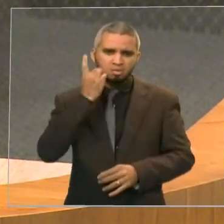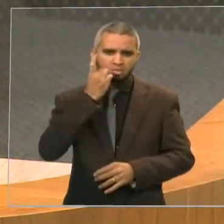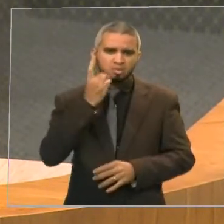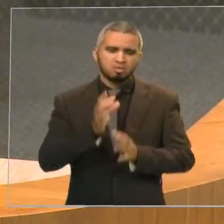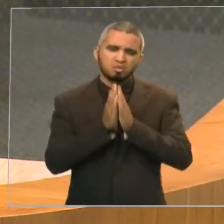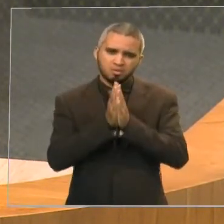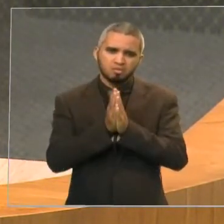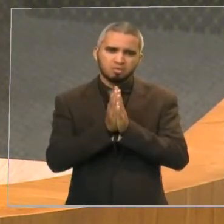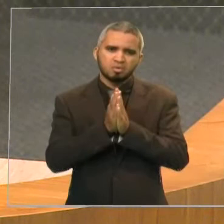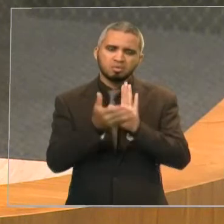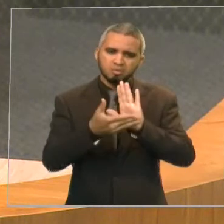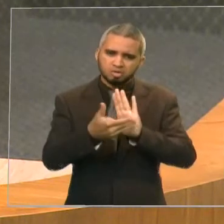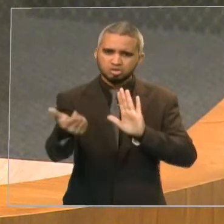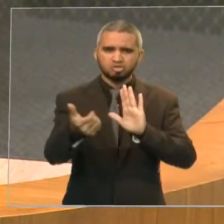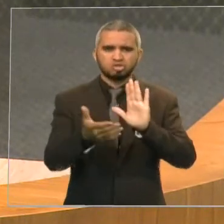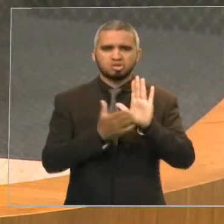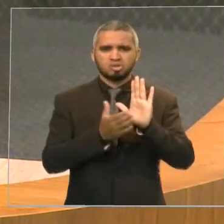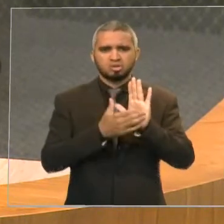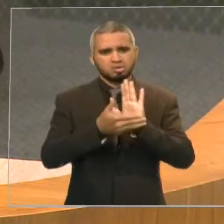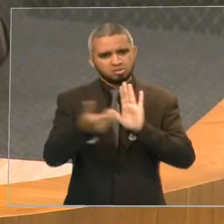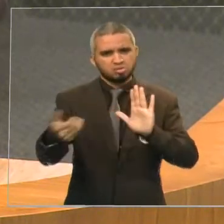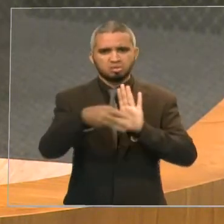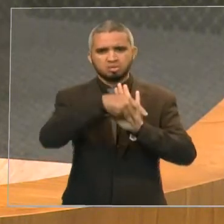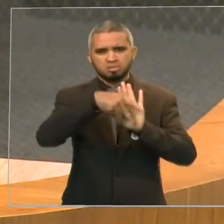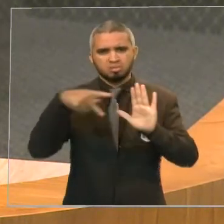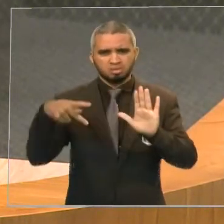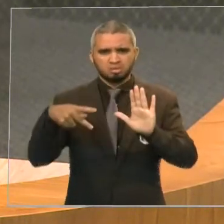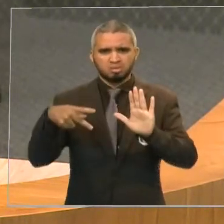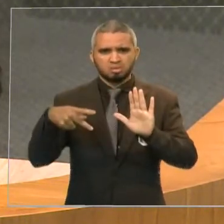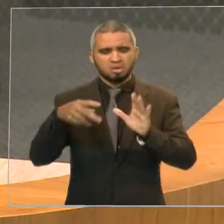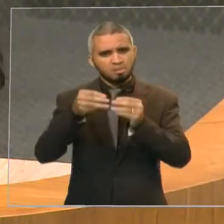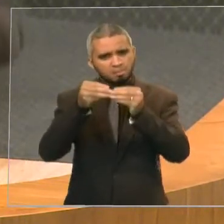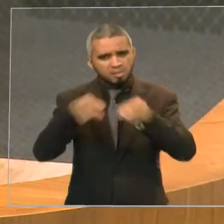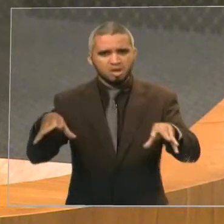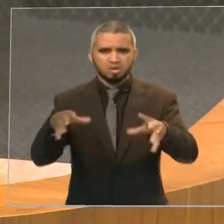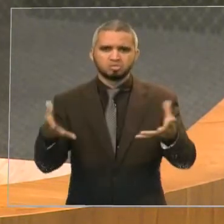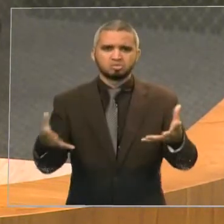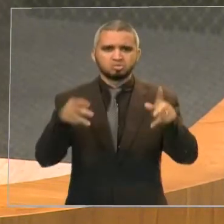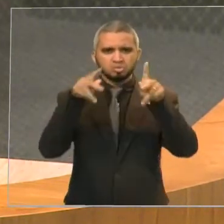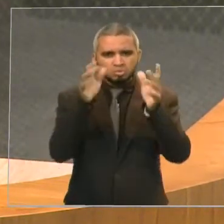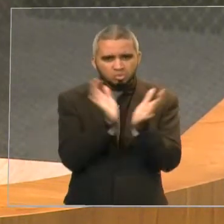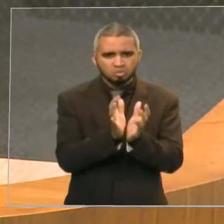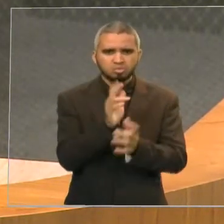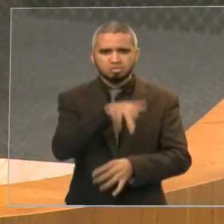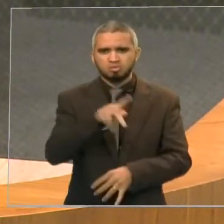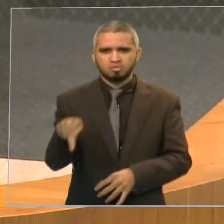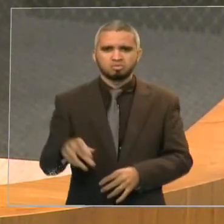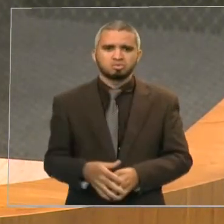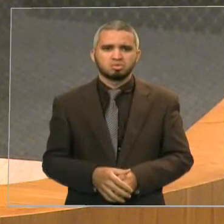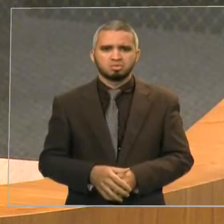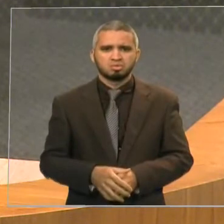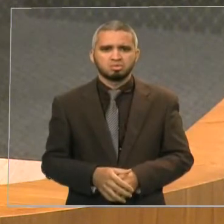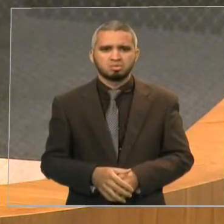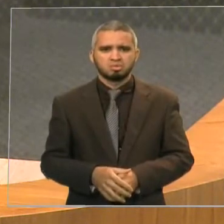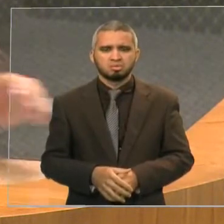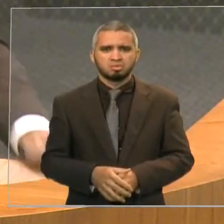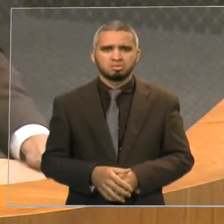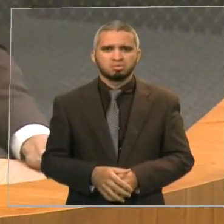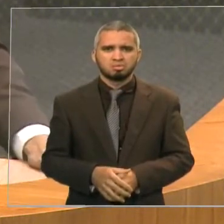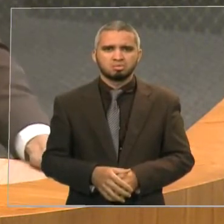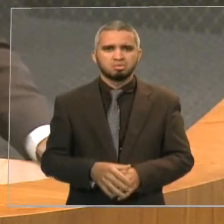possam retirar de pauta essa medida provisória, que é prejudicial, que é irregular.